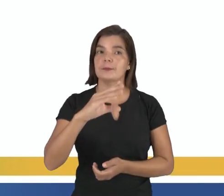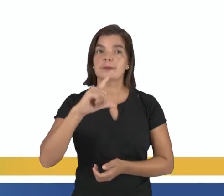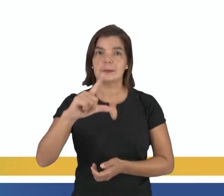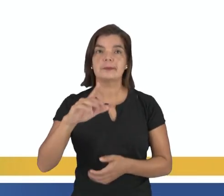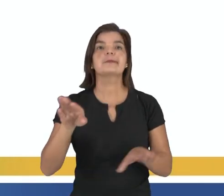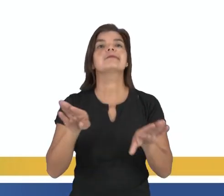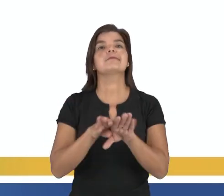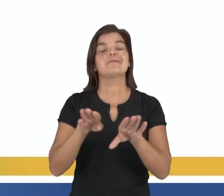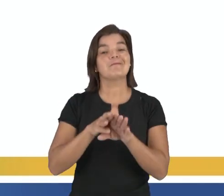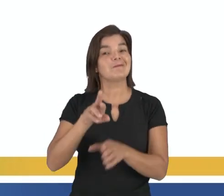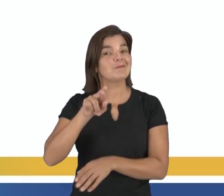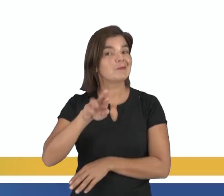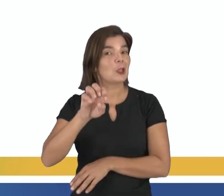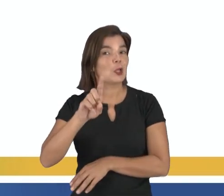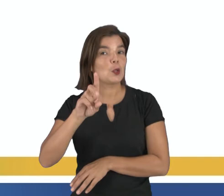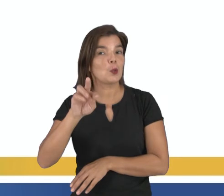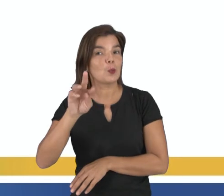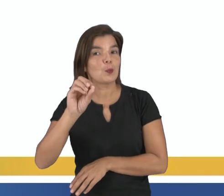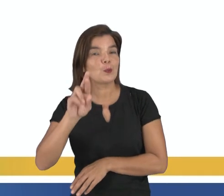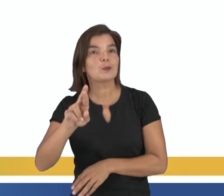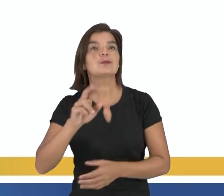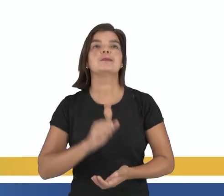o agente redutor.